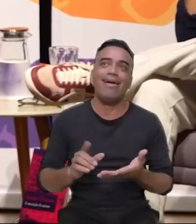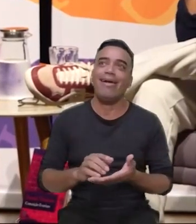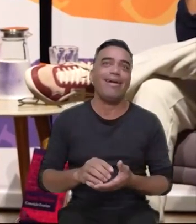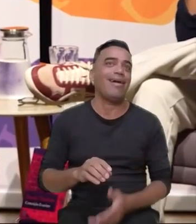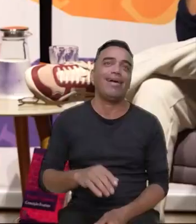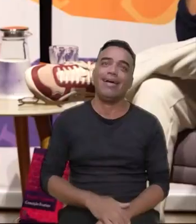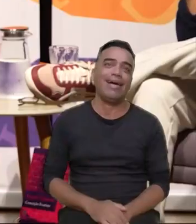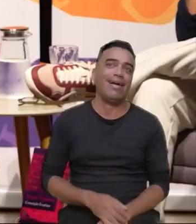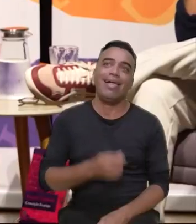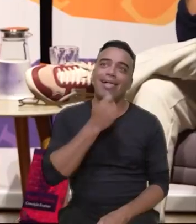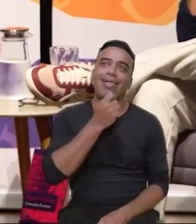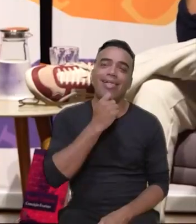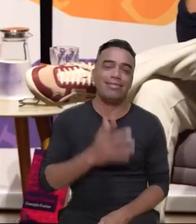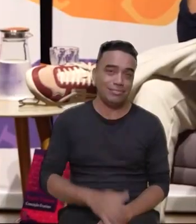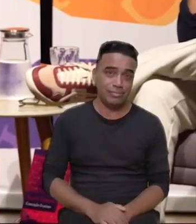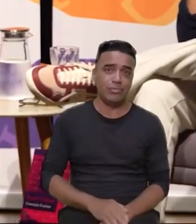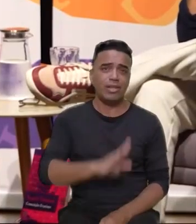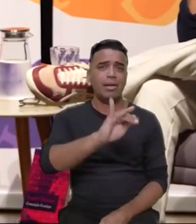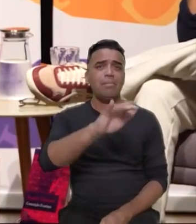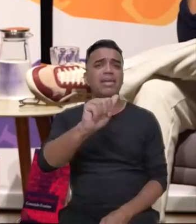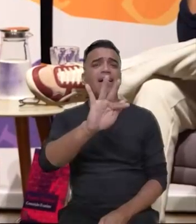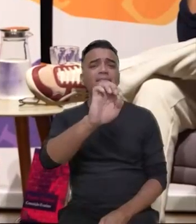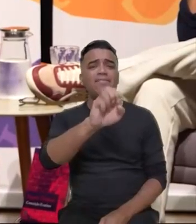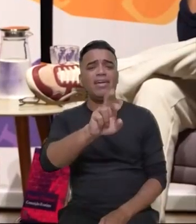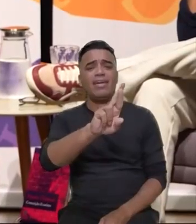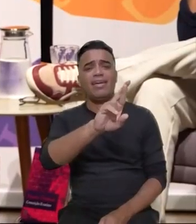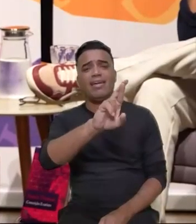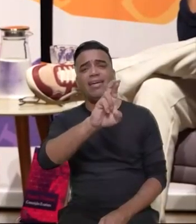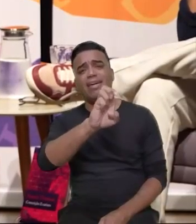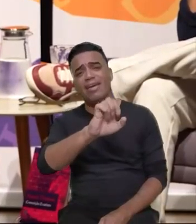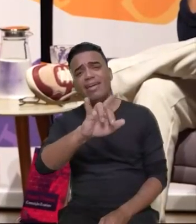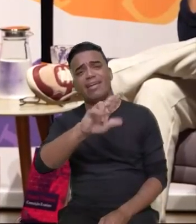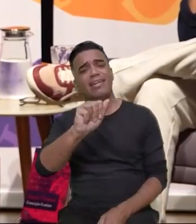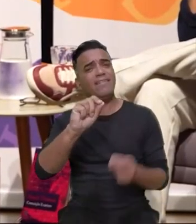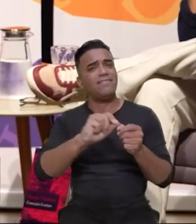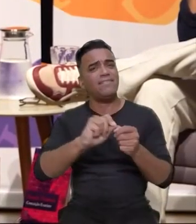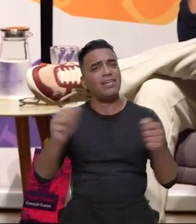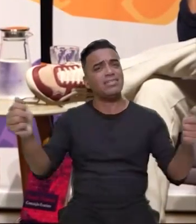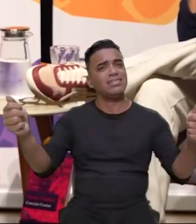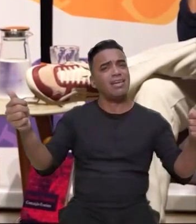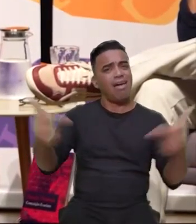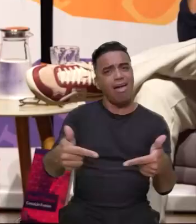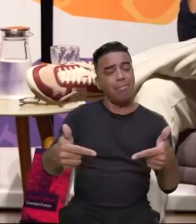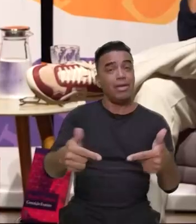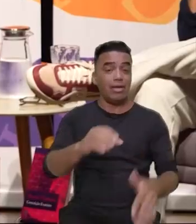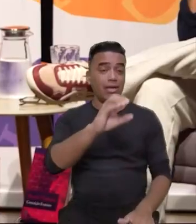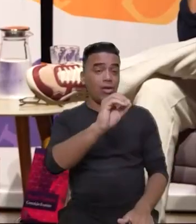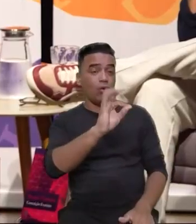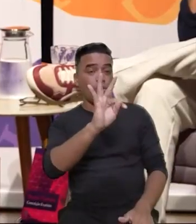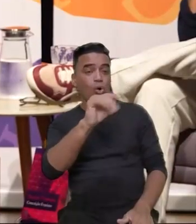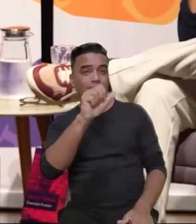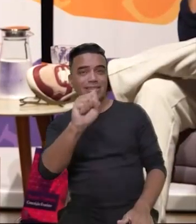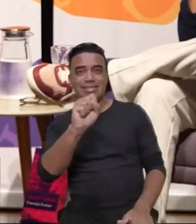Ferreira fez aquela espécie de rap muito interessante, né? Cotas